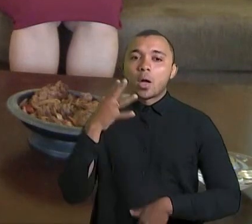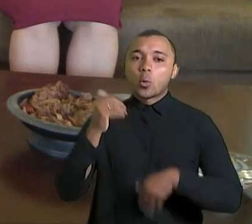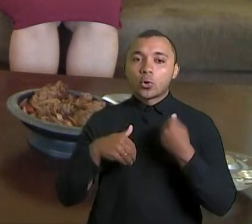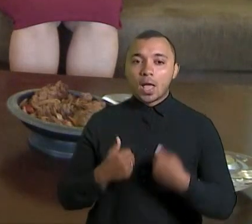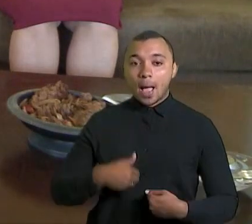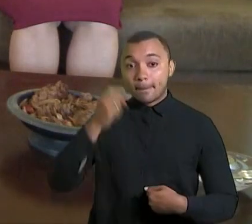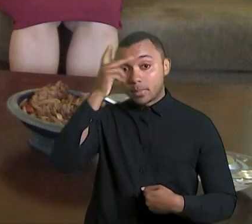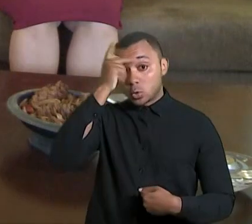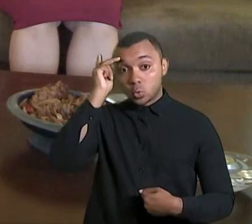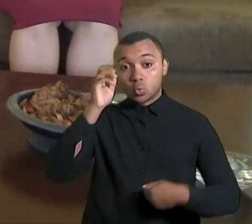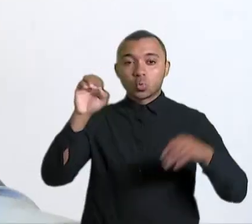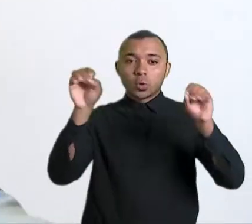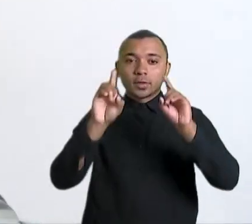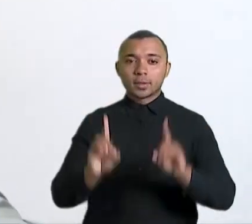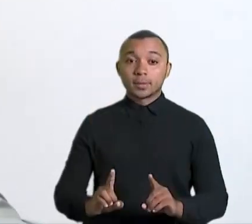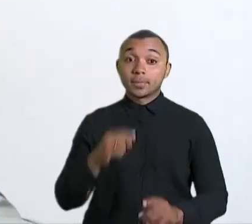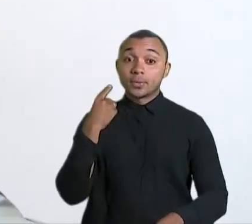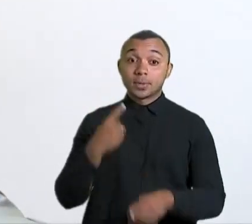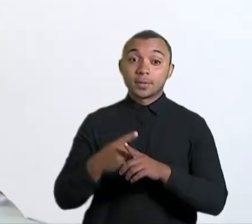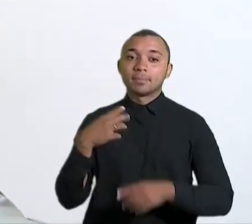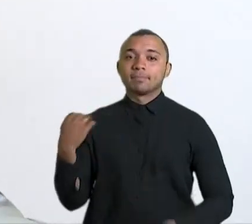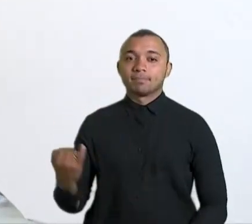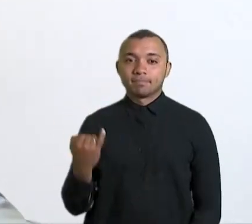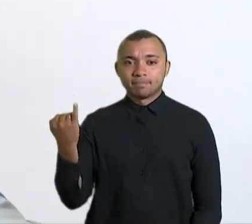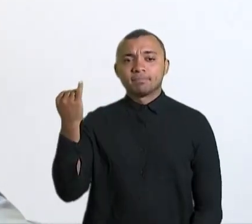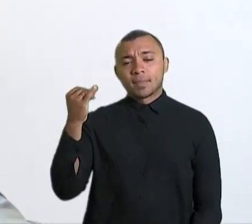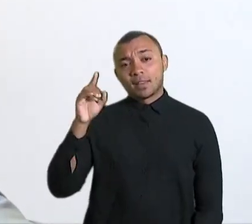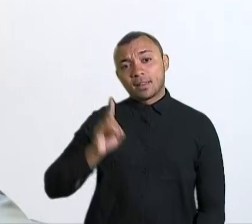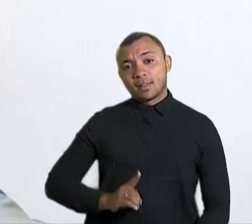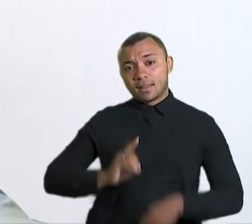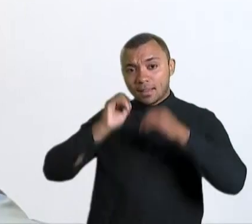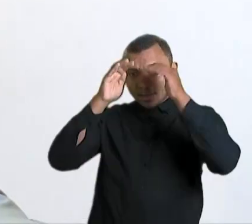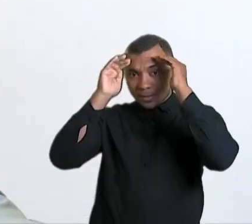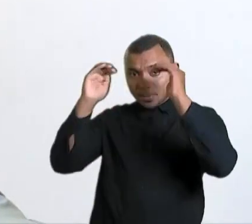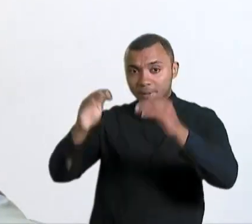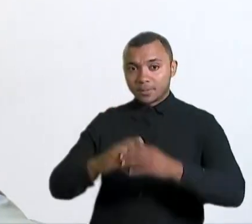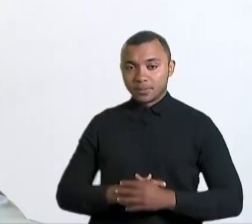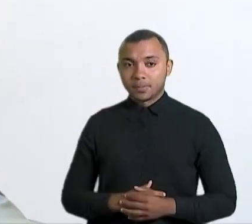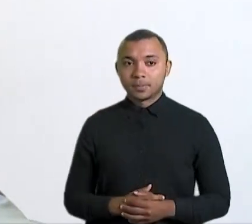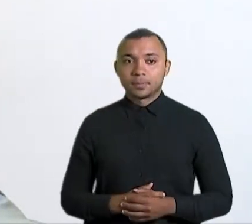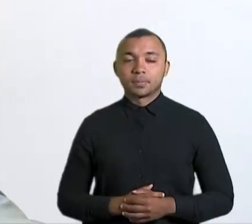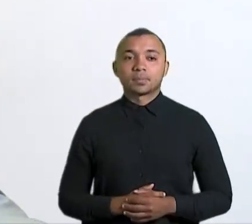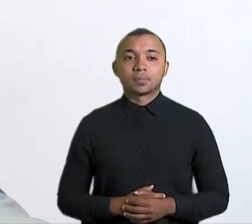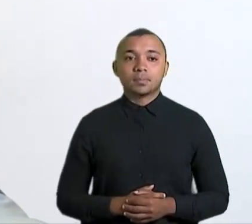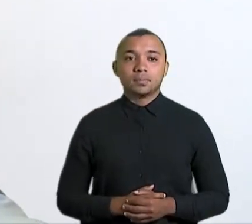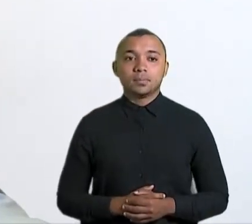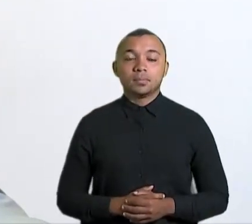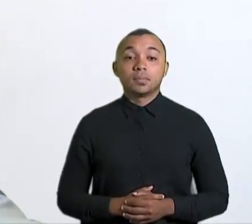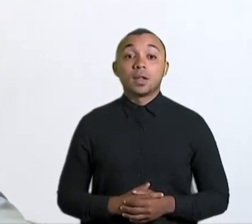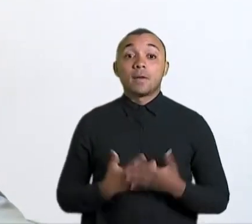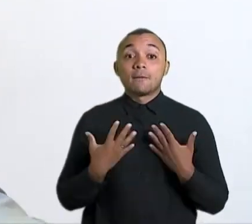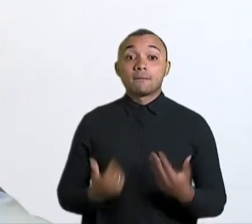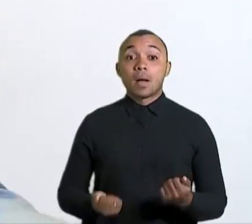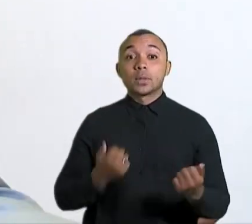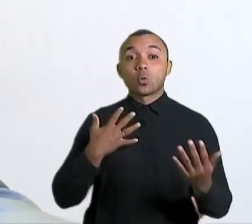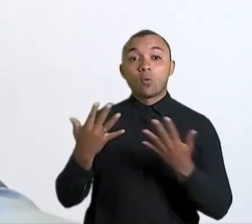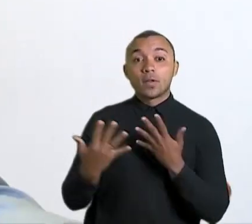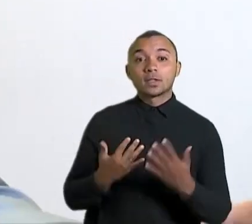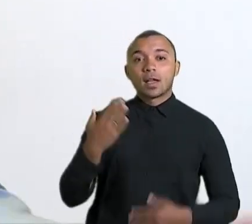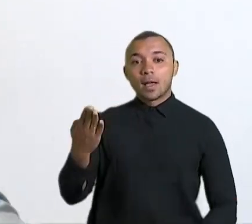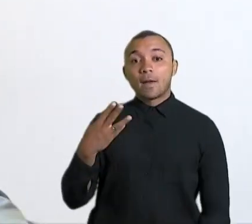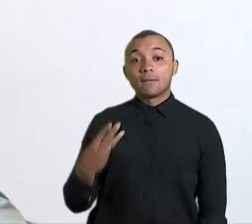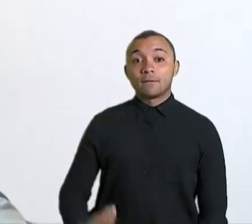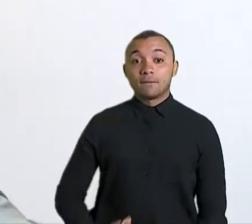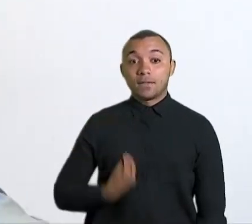com deficiência, que é muito importante, é uma questão de respeito. Irani, agora vamos falar um pouco sobre a sua vida no